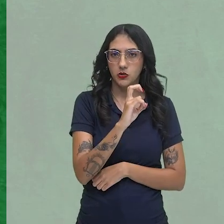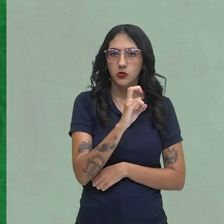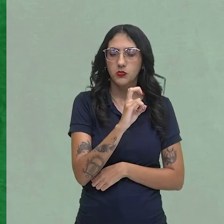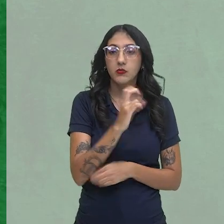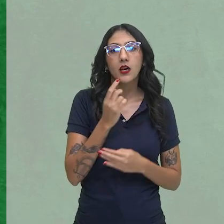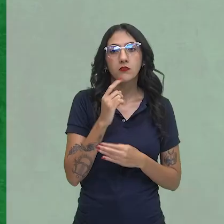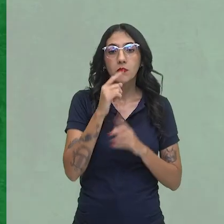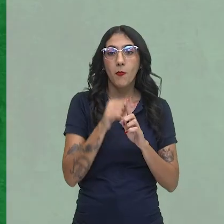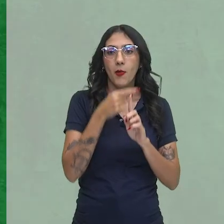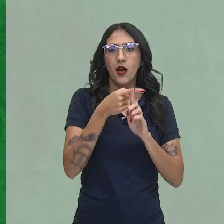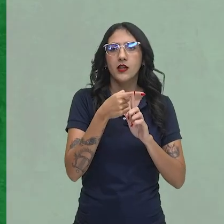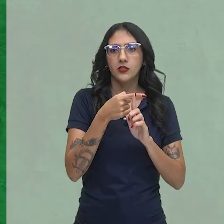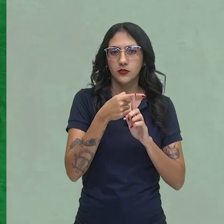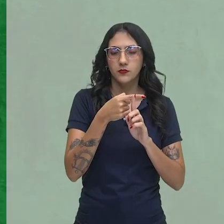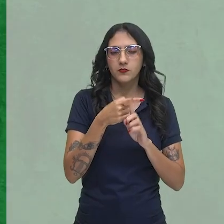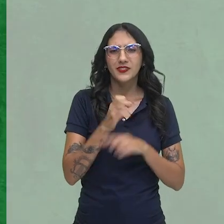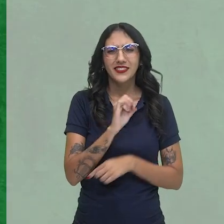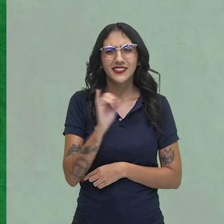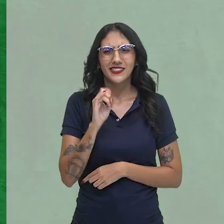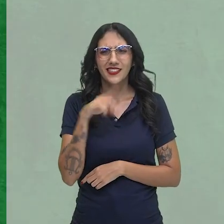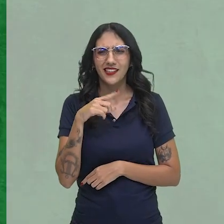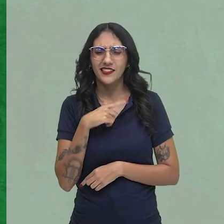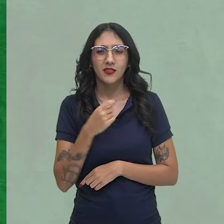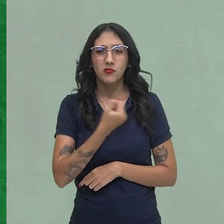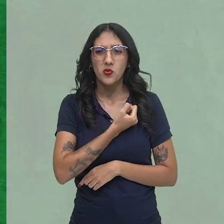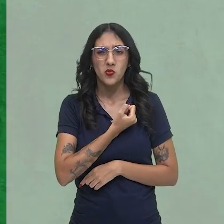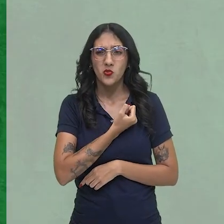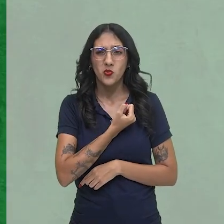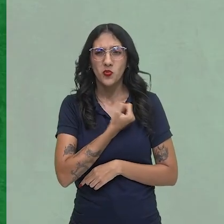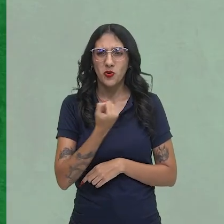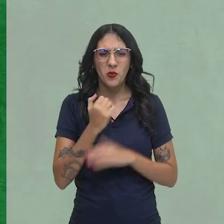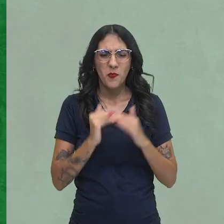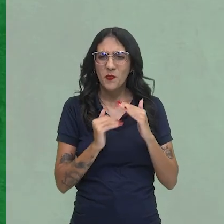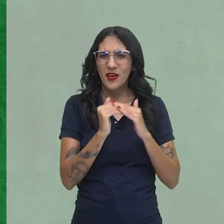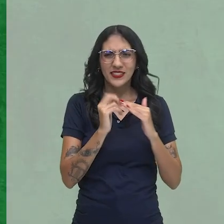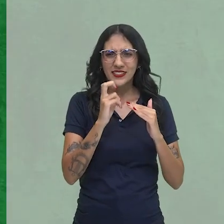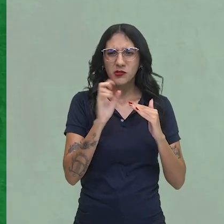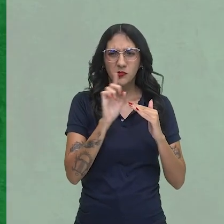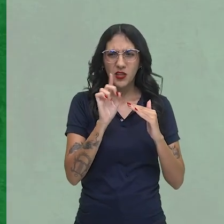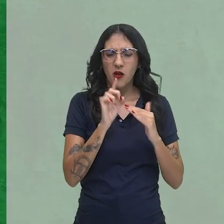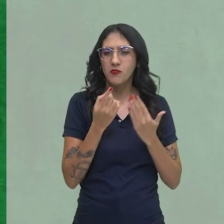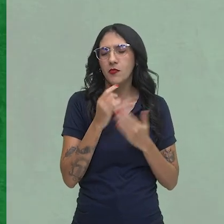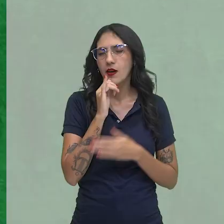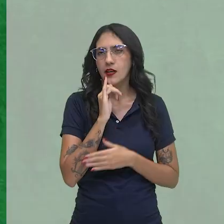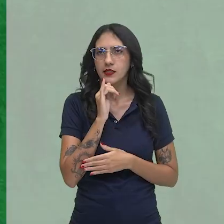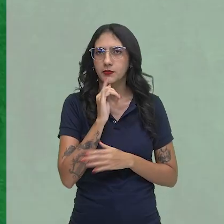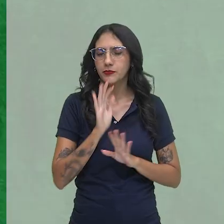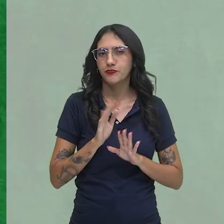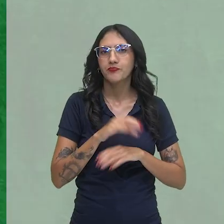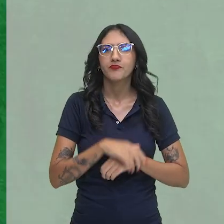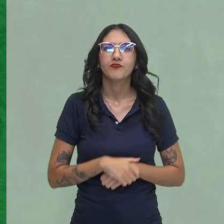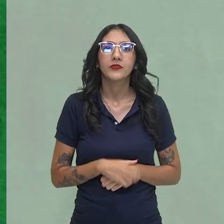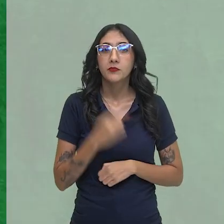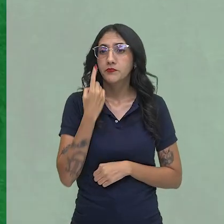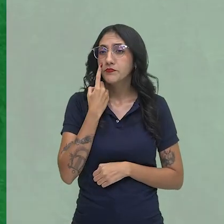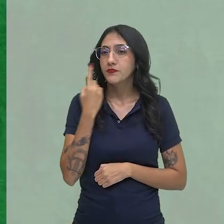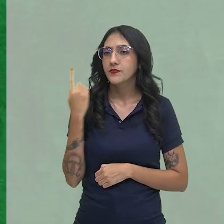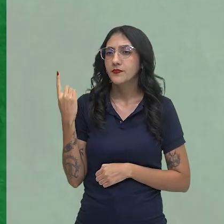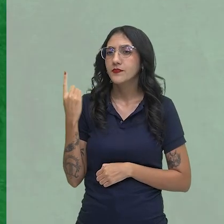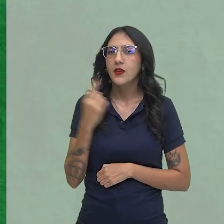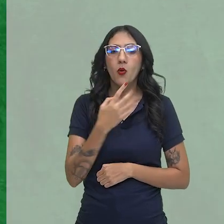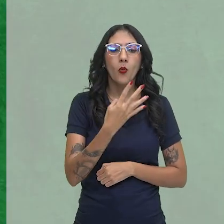para cima. Agora, se o número não chegar a 5, você arredonda para baixo. Por exemplo, eu tenho o número